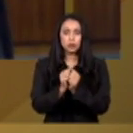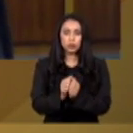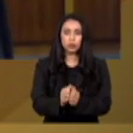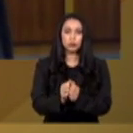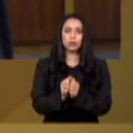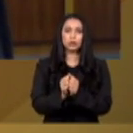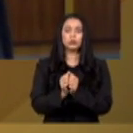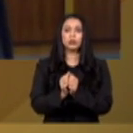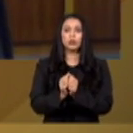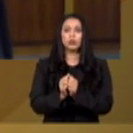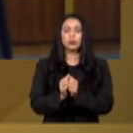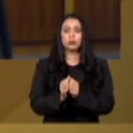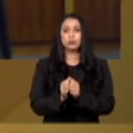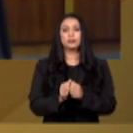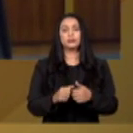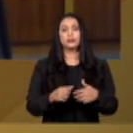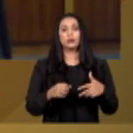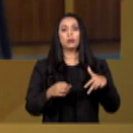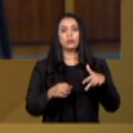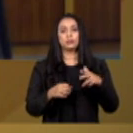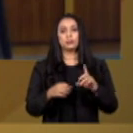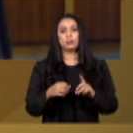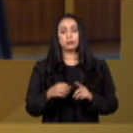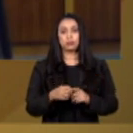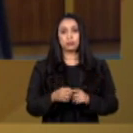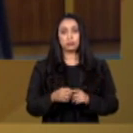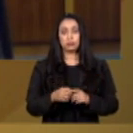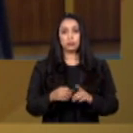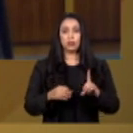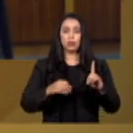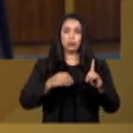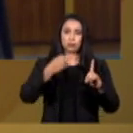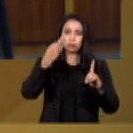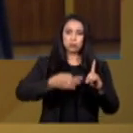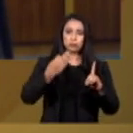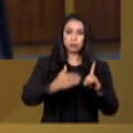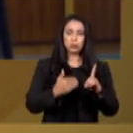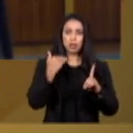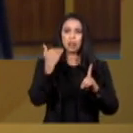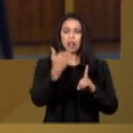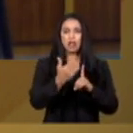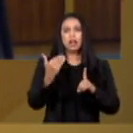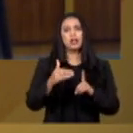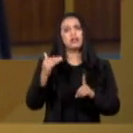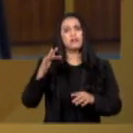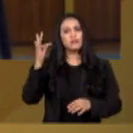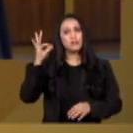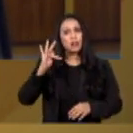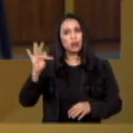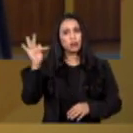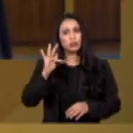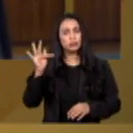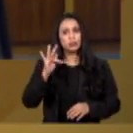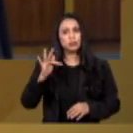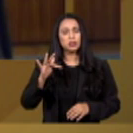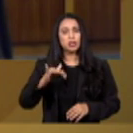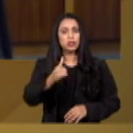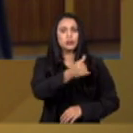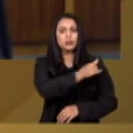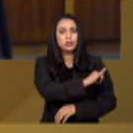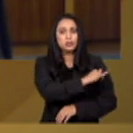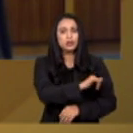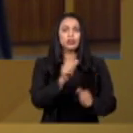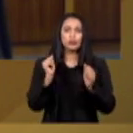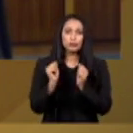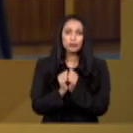embargadores sobretudo professor sylvio capanema de muitas gerações na prática de mangue no rio